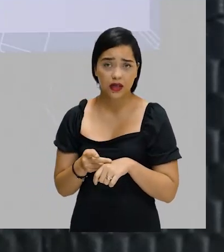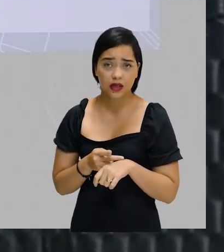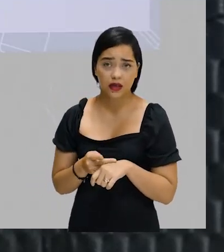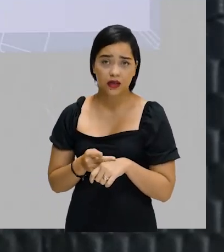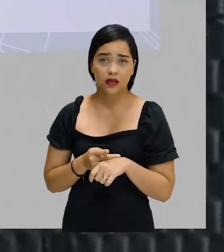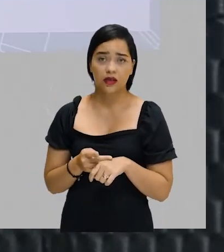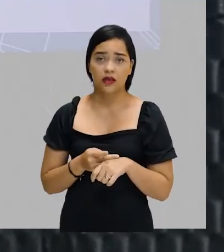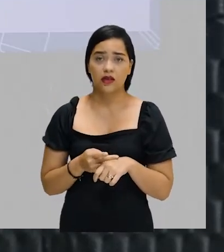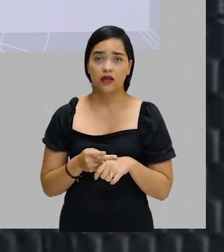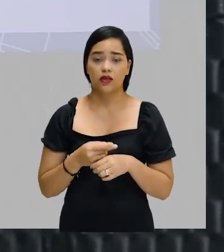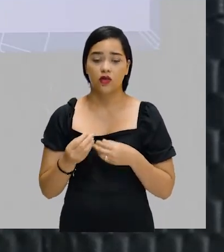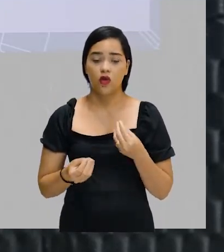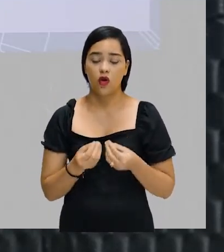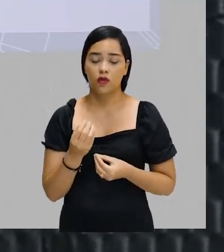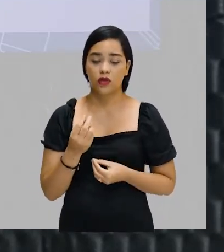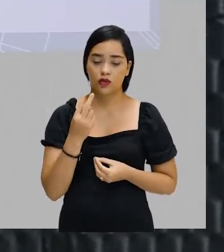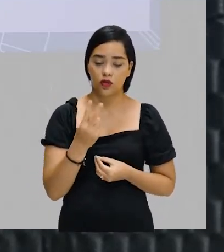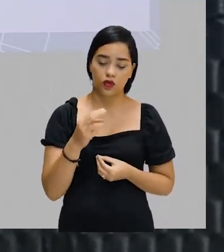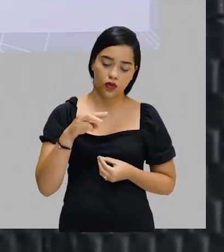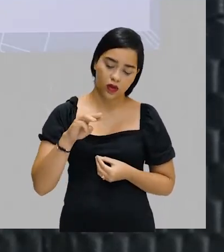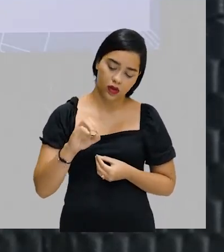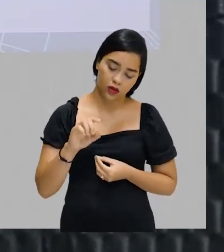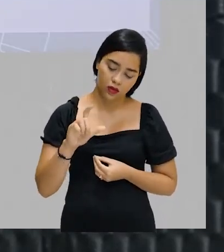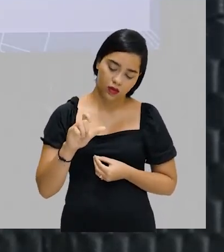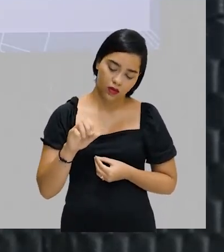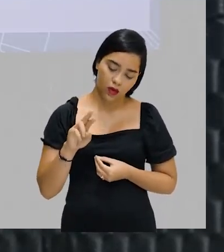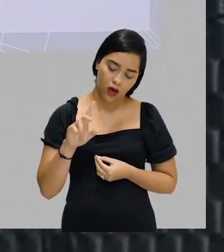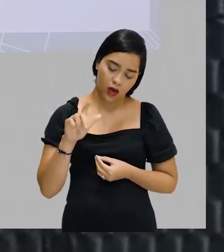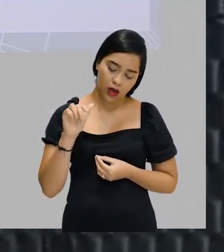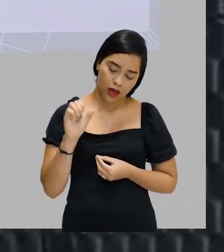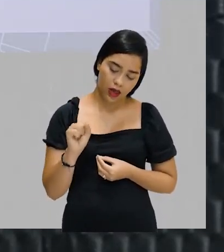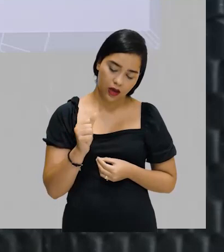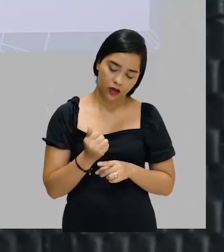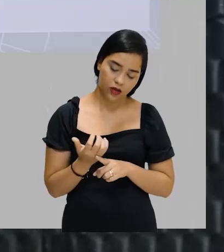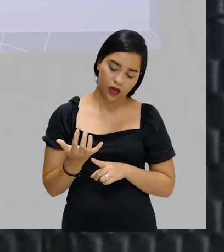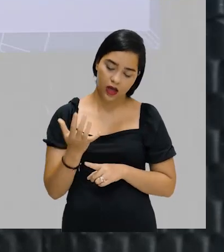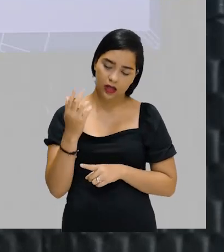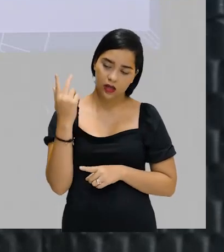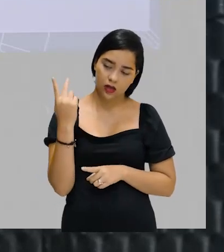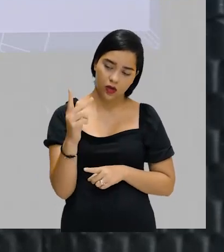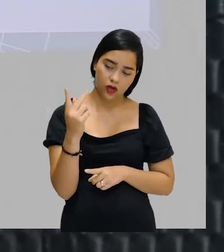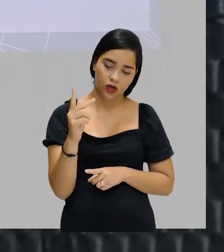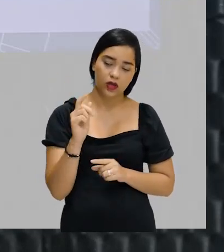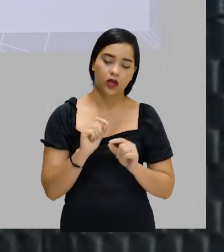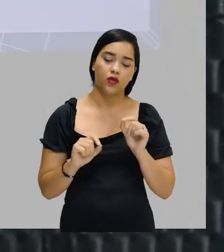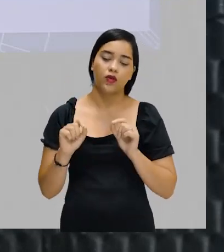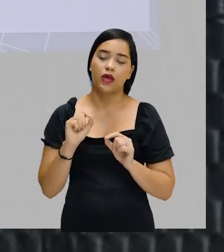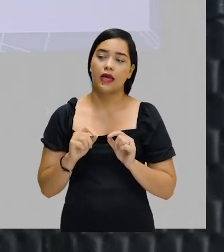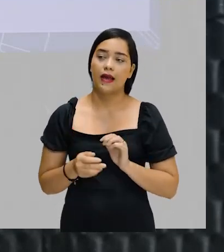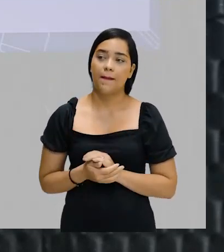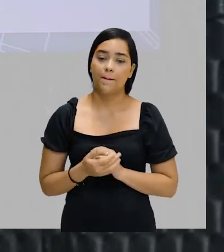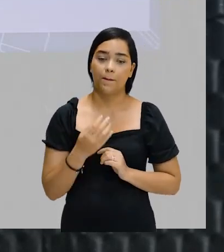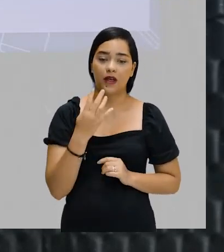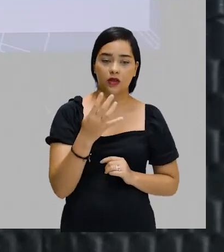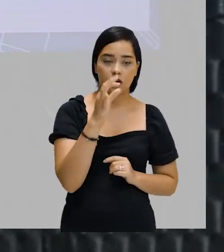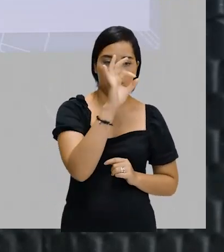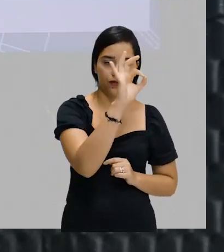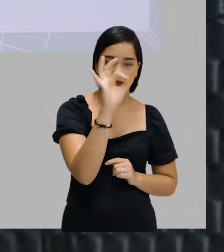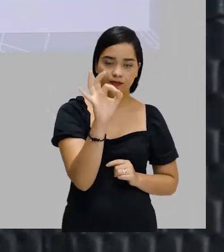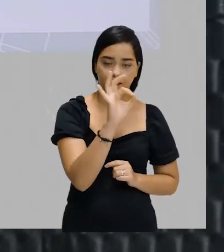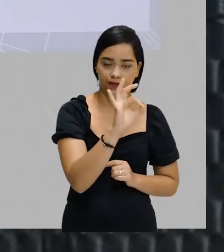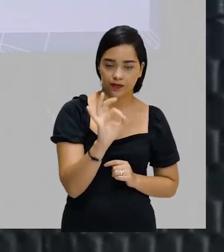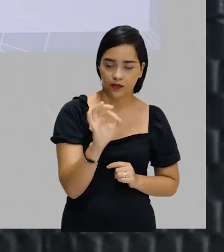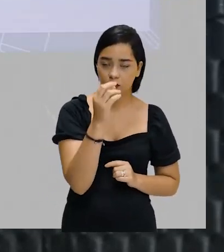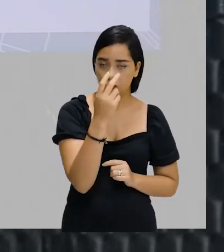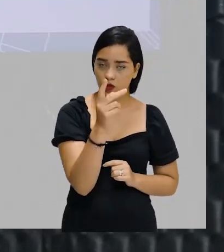turminha? Como são duas moléculas de gás hidrogênio, então aqui nós temos as quatro bolinhas